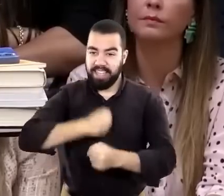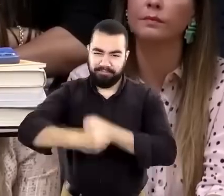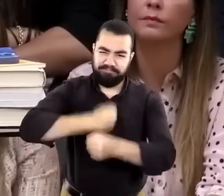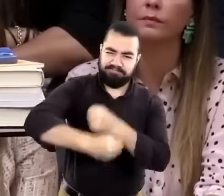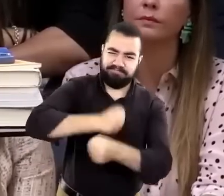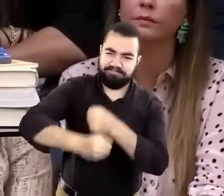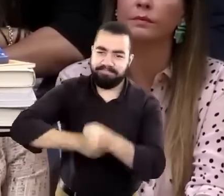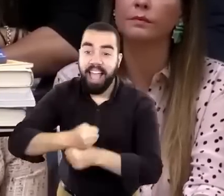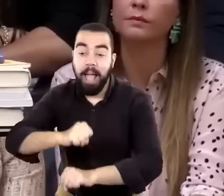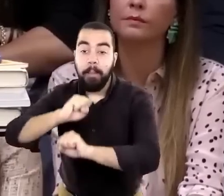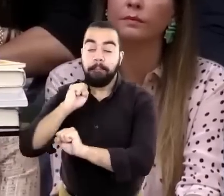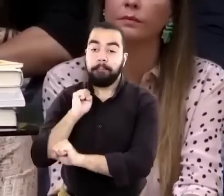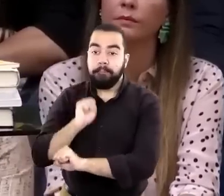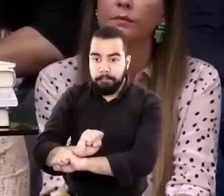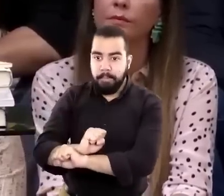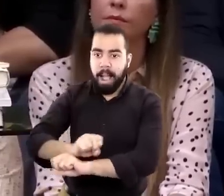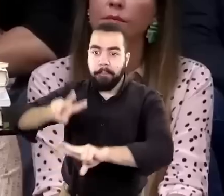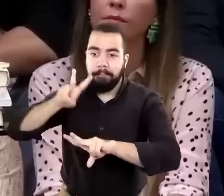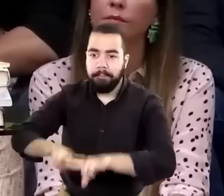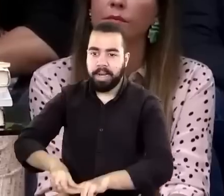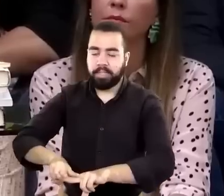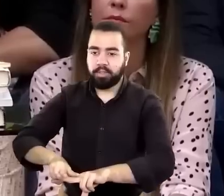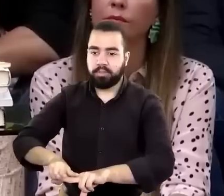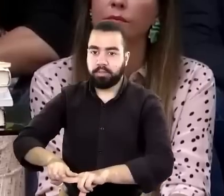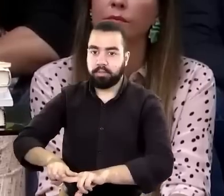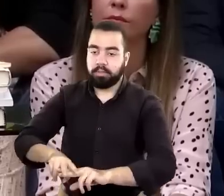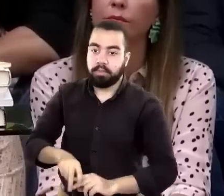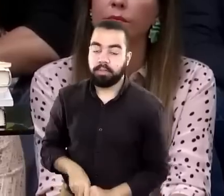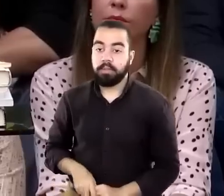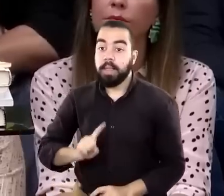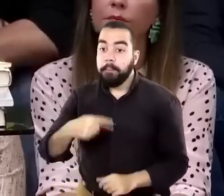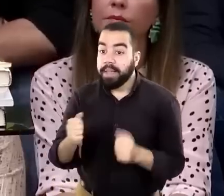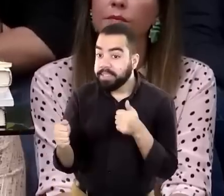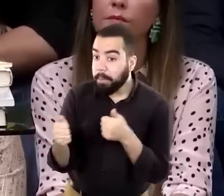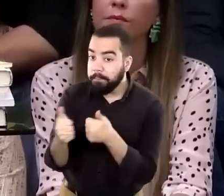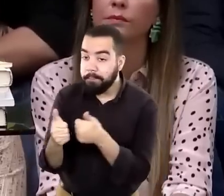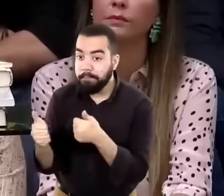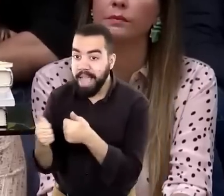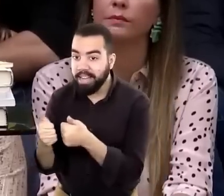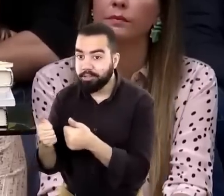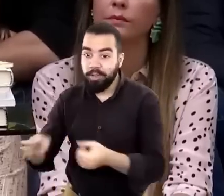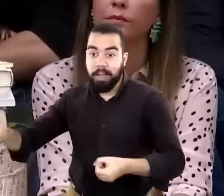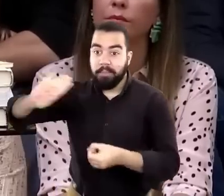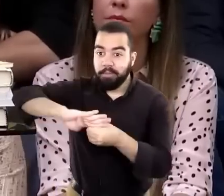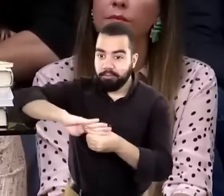Antes de encerrar esses 70 anos, a Babilônia caiu nas mãos de um outro império, o Império